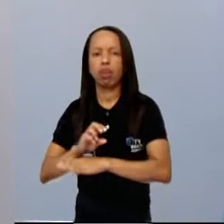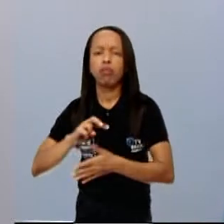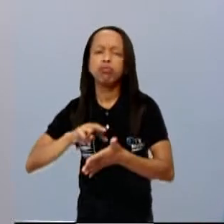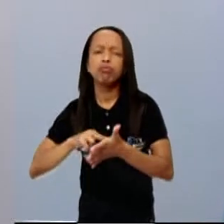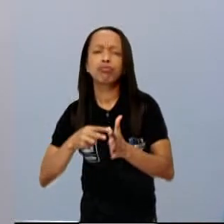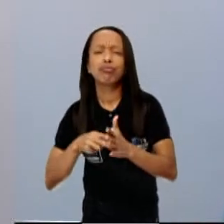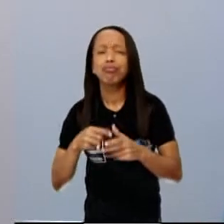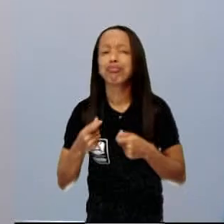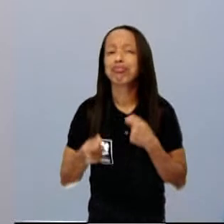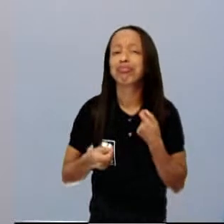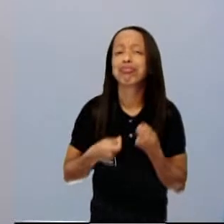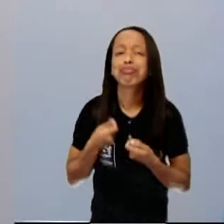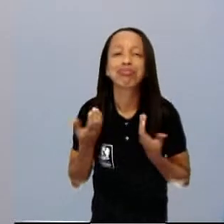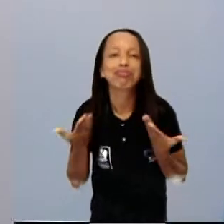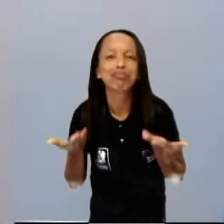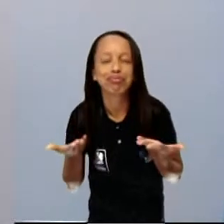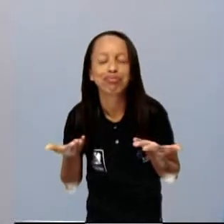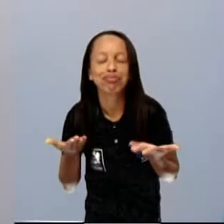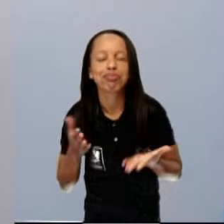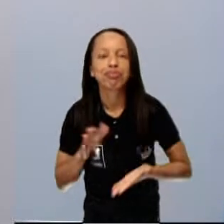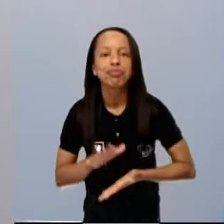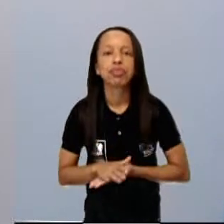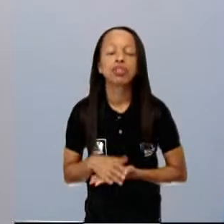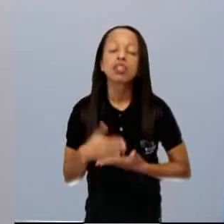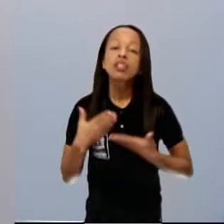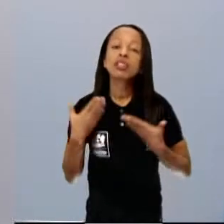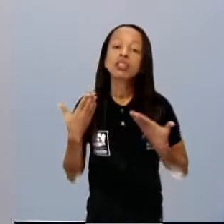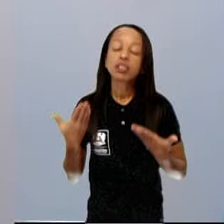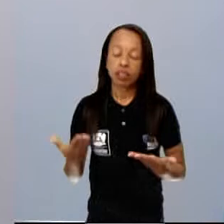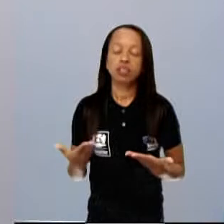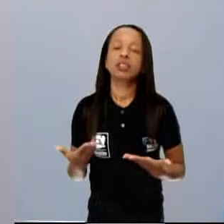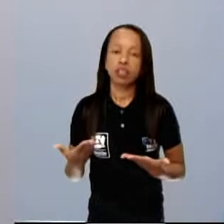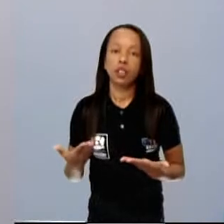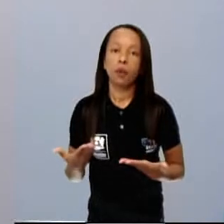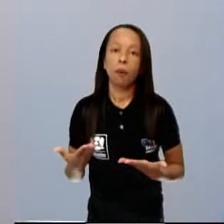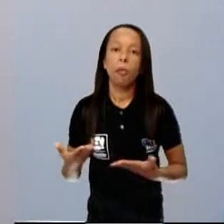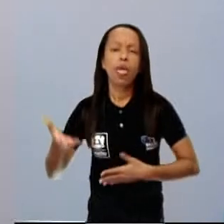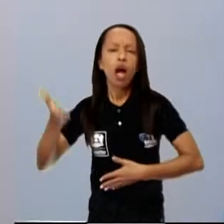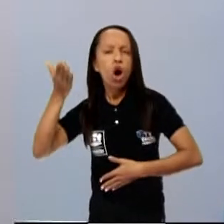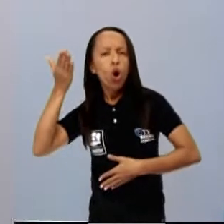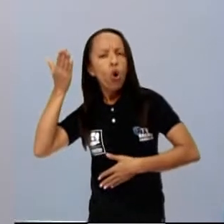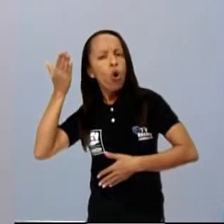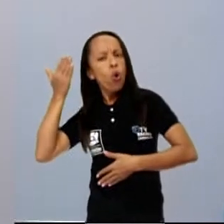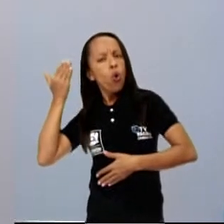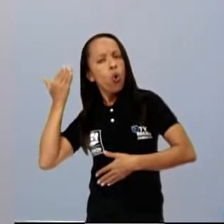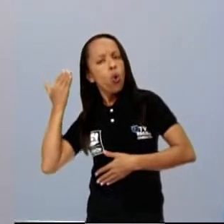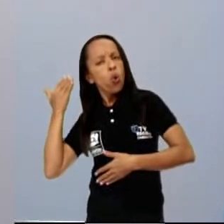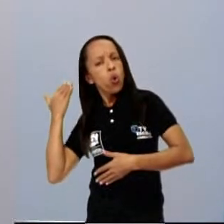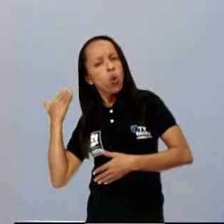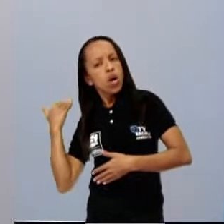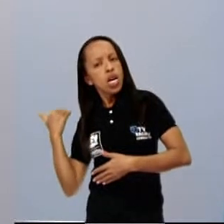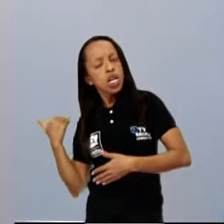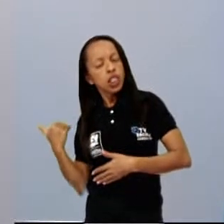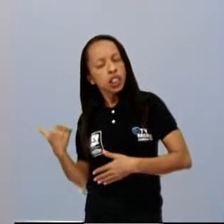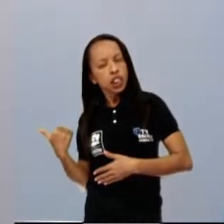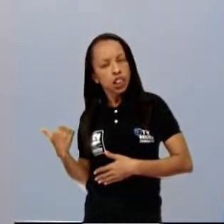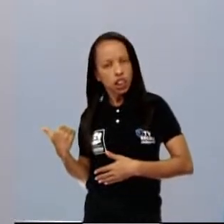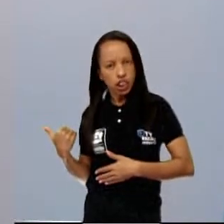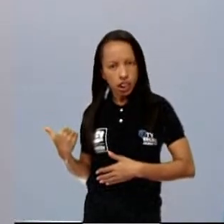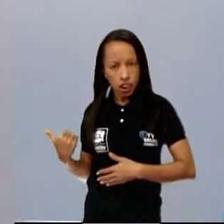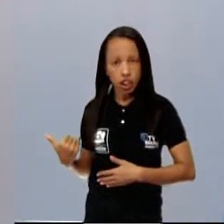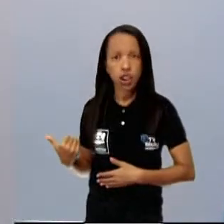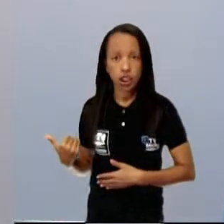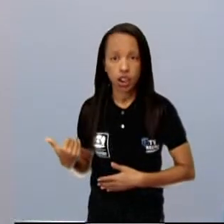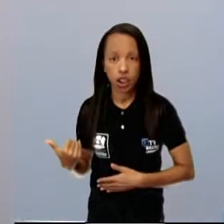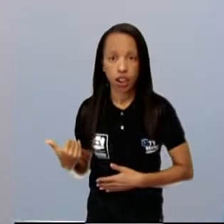Vejam só, o regime que havia na França era chamado de Antigo Regime, ou regime absolutista. O rei possuía todos